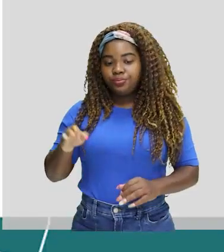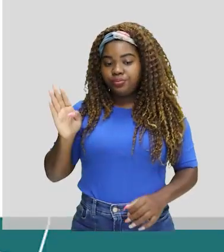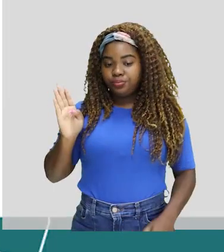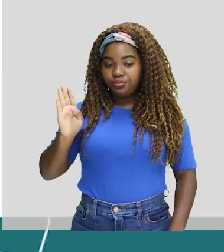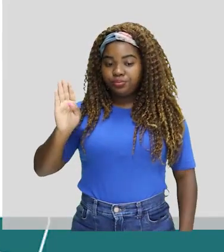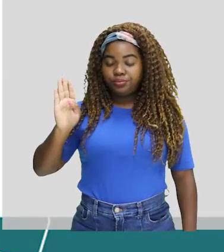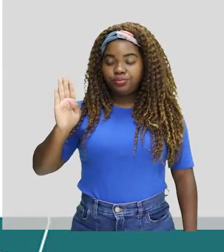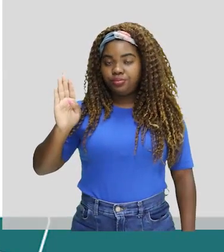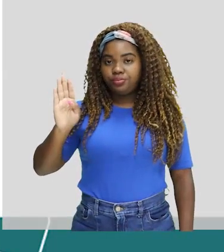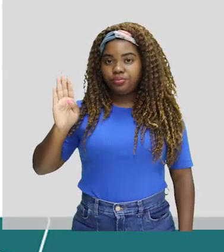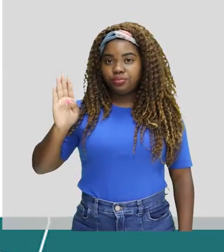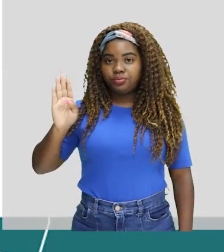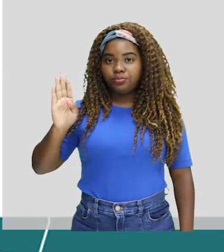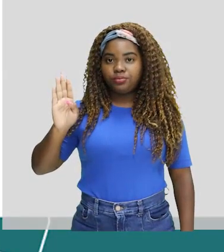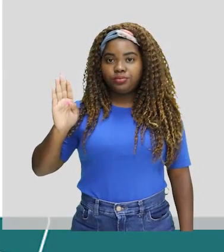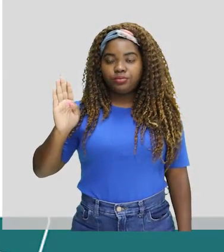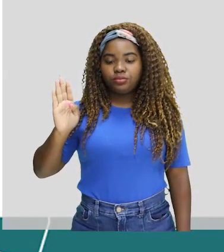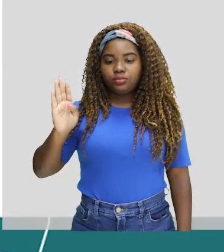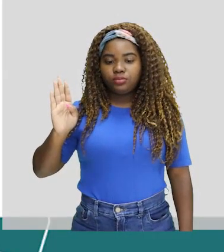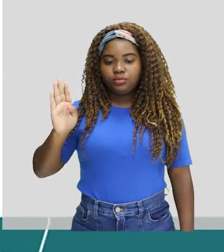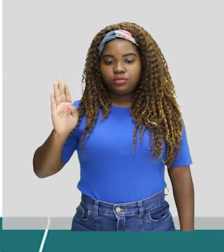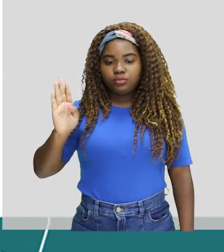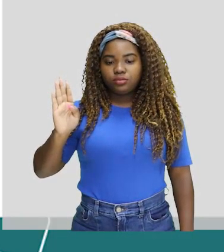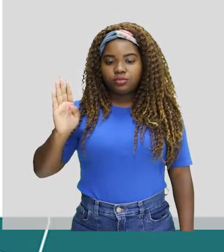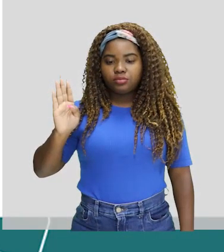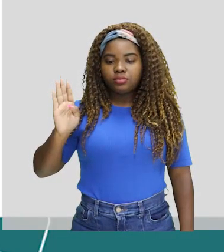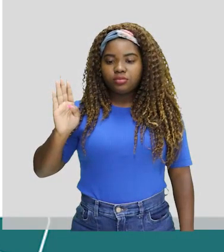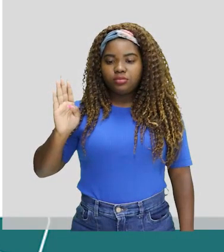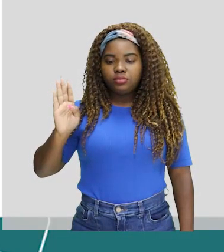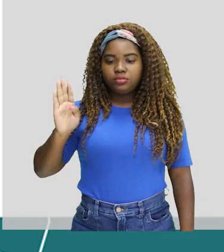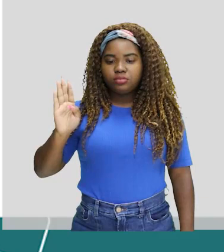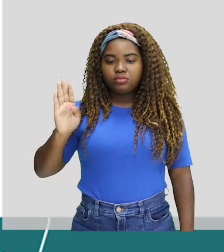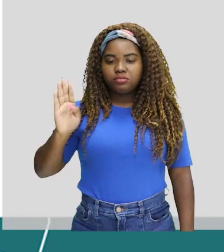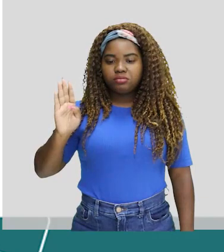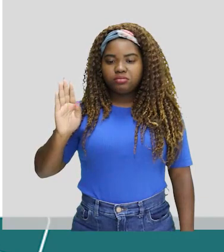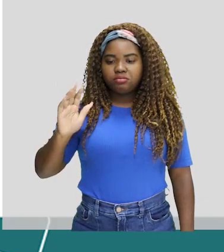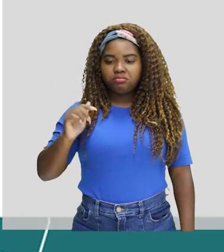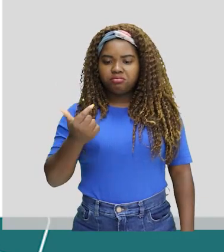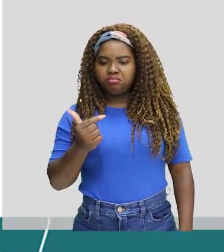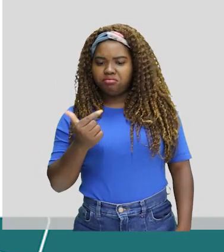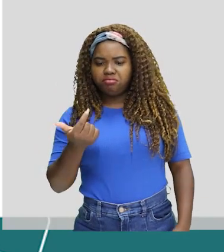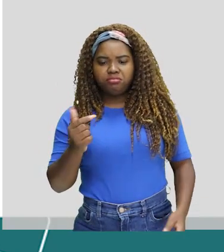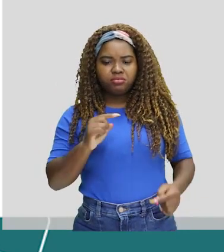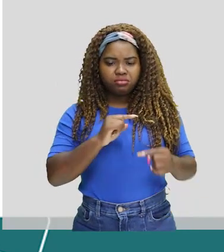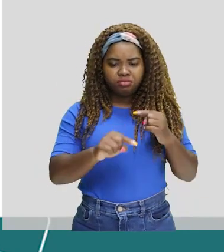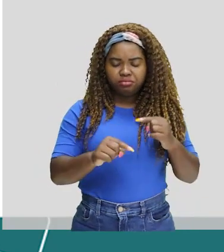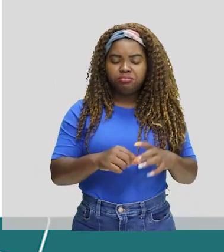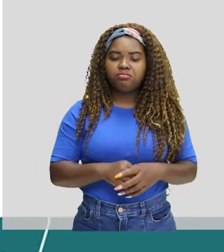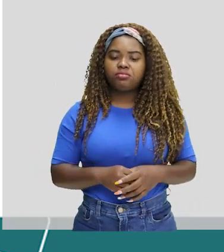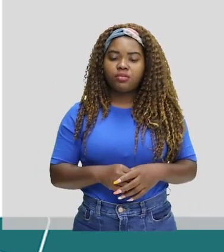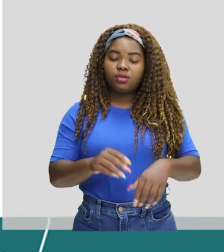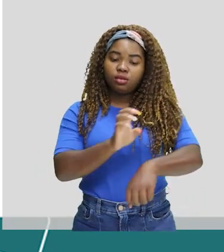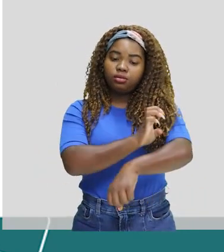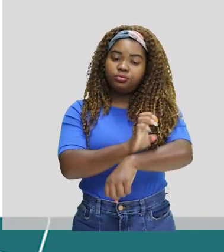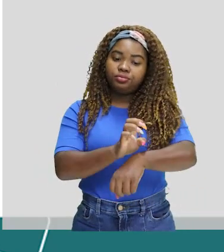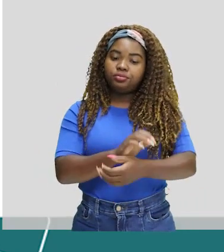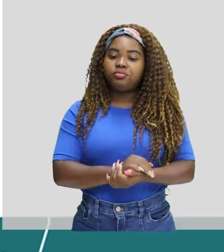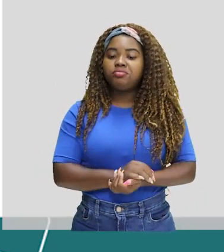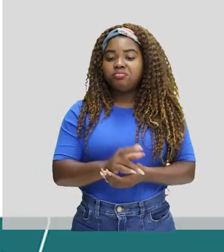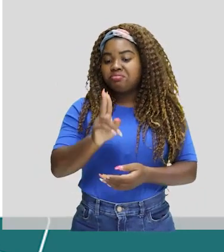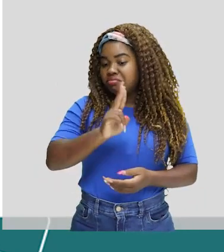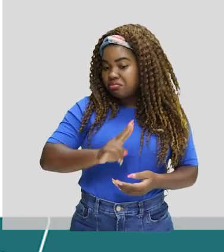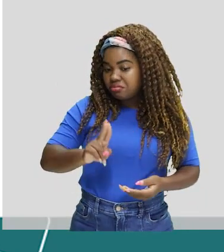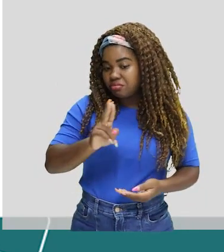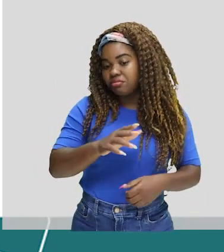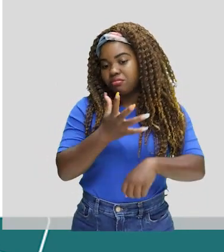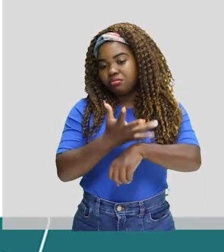Letra B, convenção social de orientação normativa. Não é necessariamente isso, porque nós estamos falando de uma ética pragmática